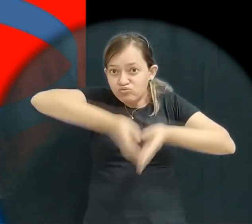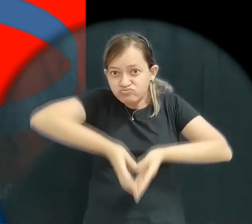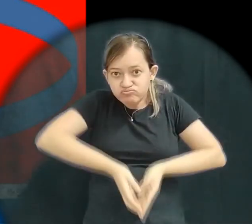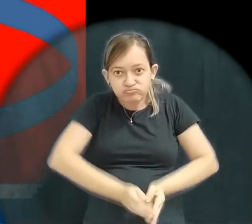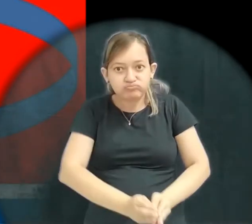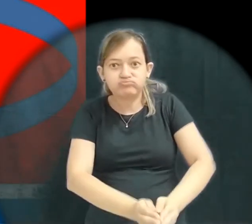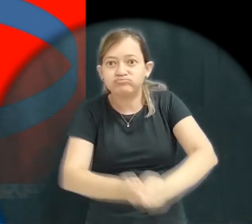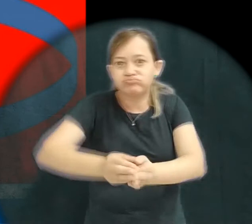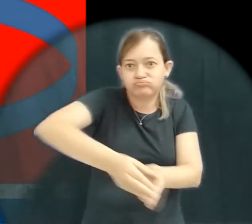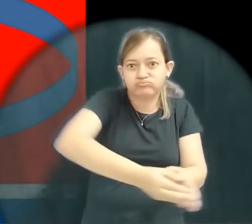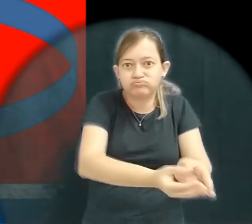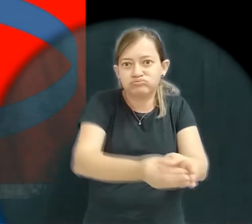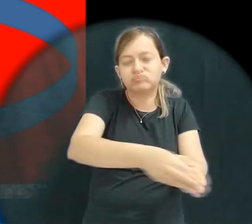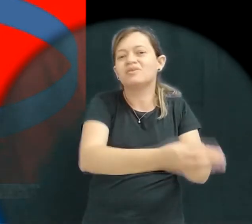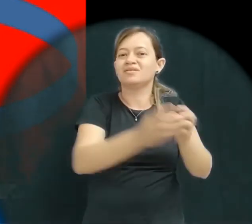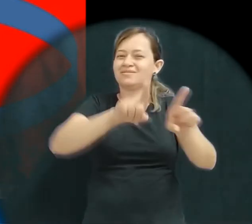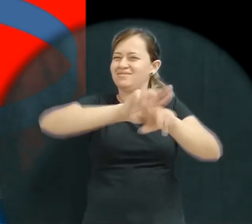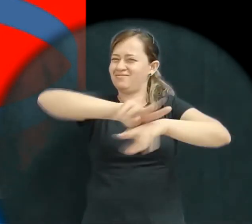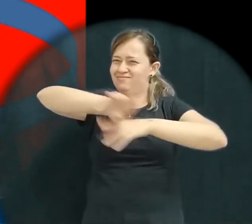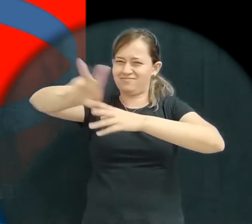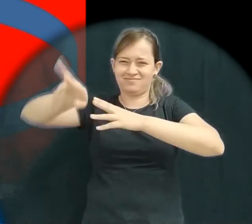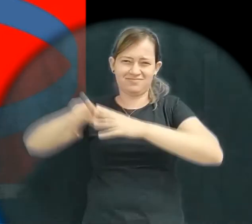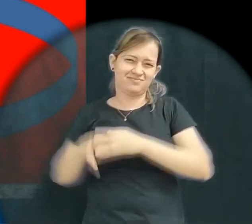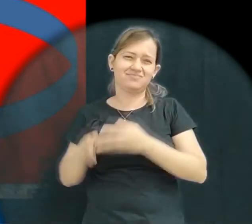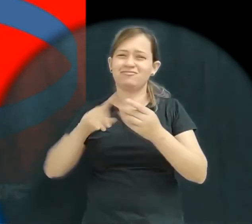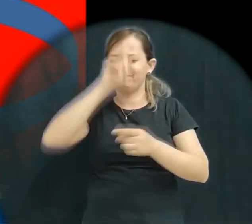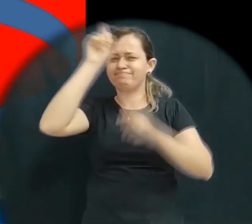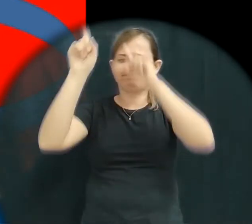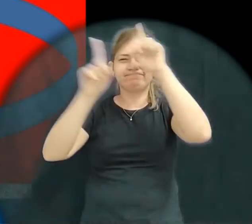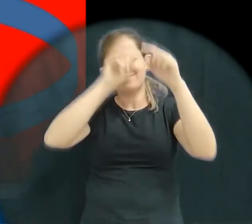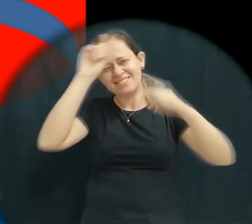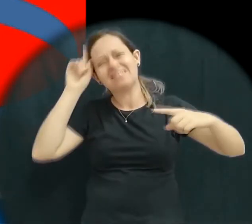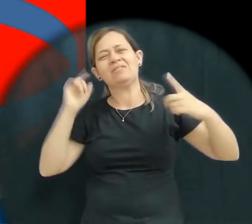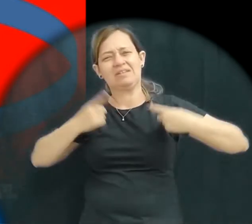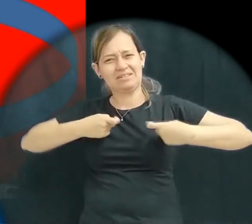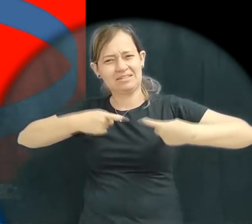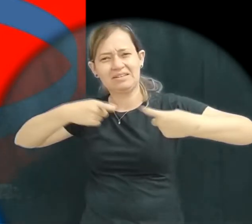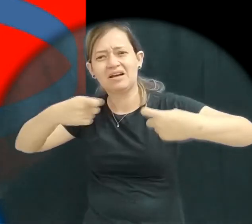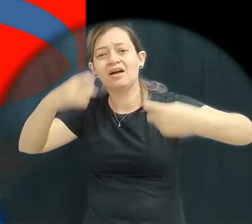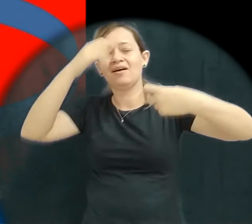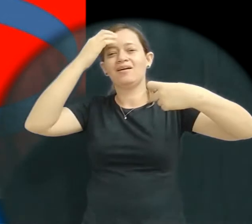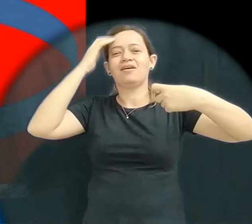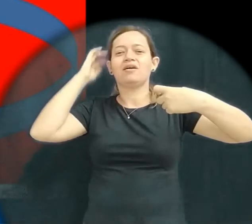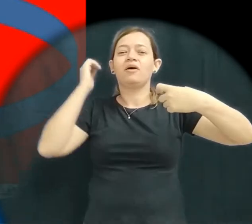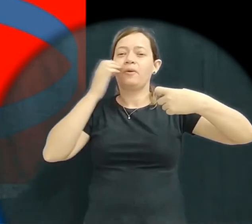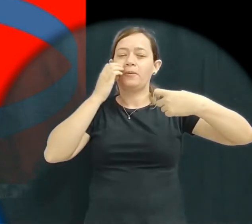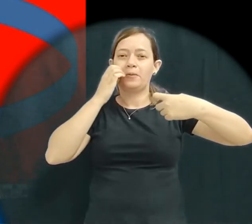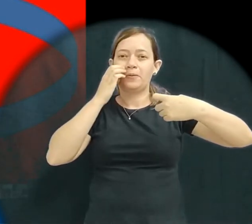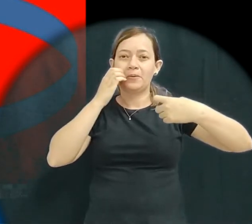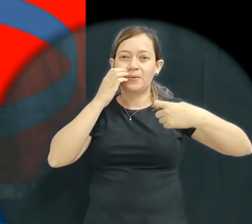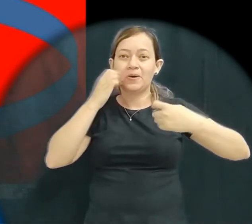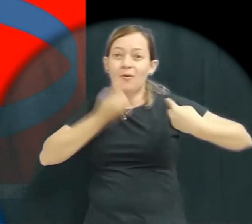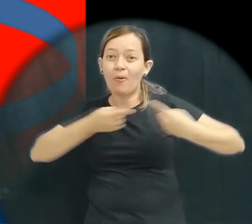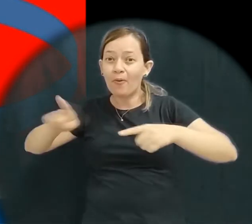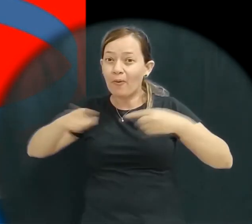essas ogivas, poderiam ser lançadas de qualquer lugar. Então essa corrida armamentista foi uma guerra em que um